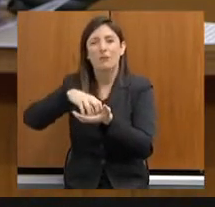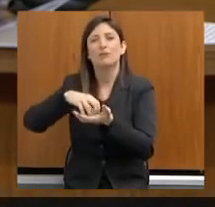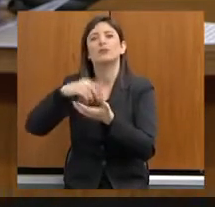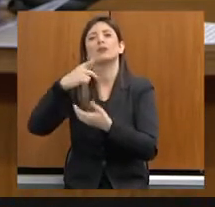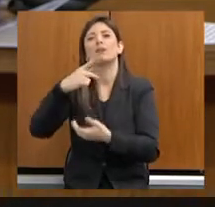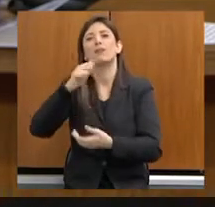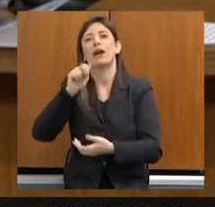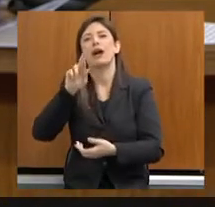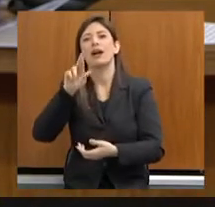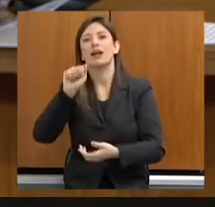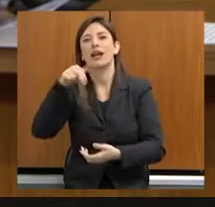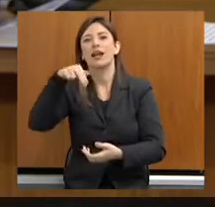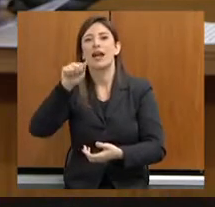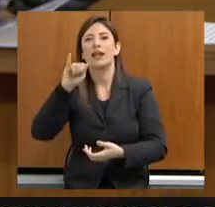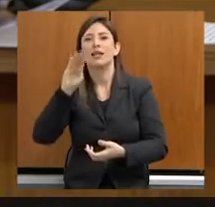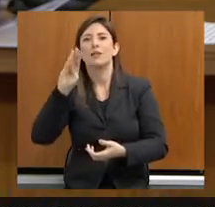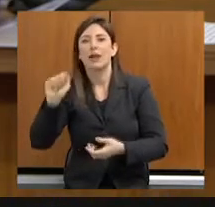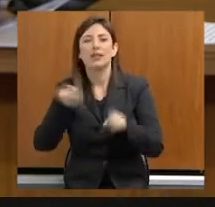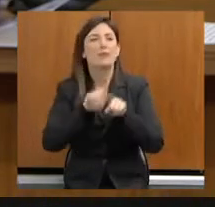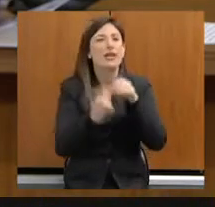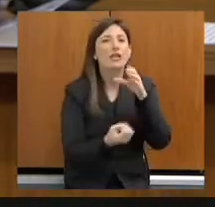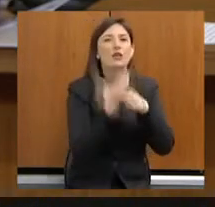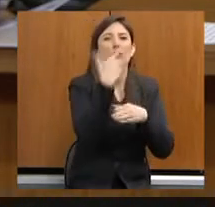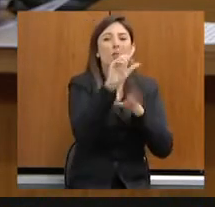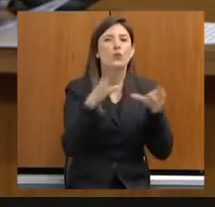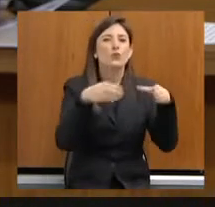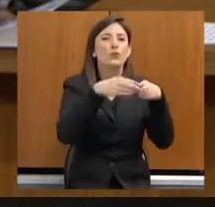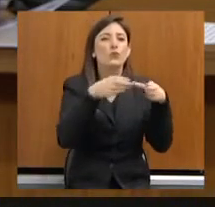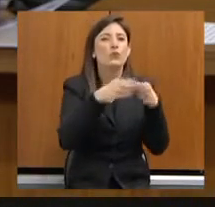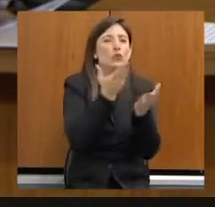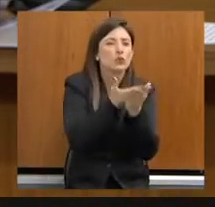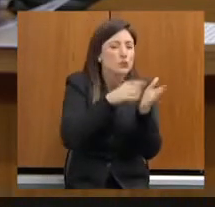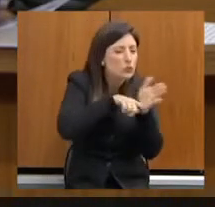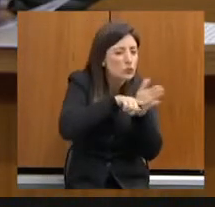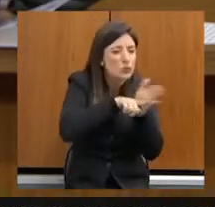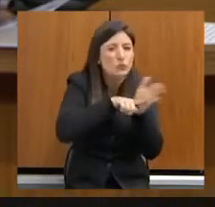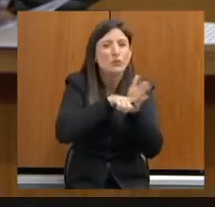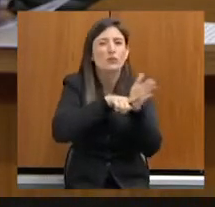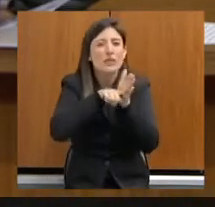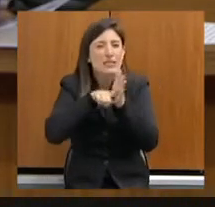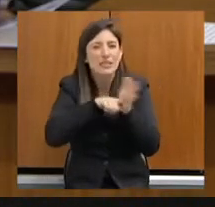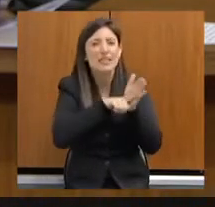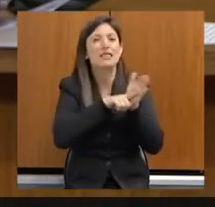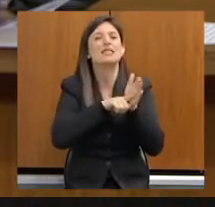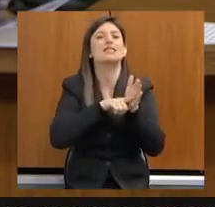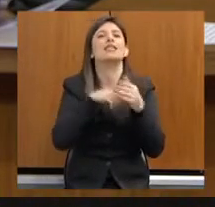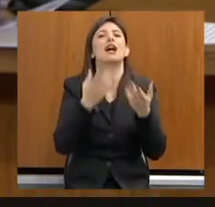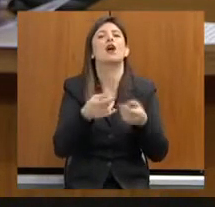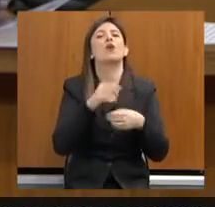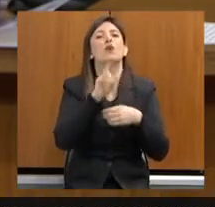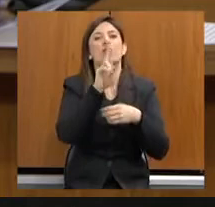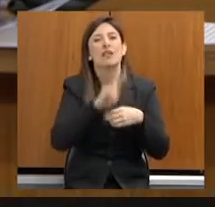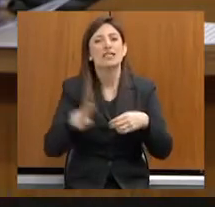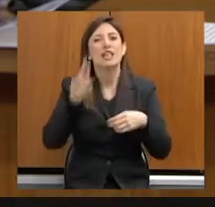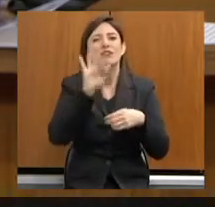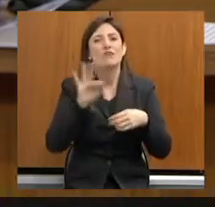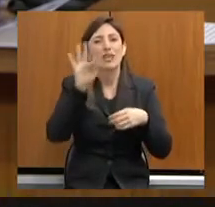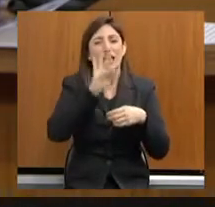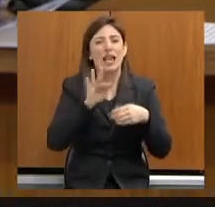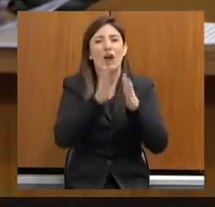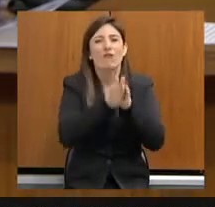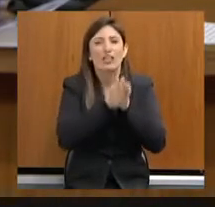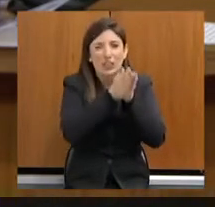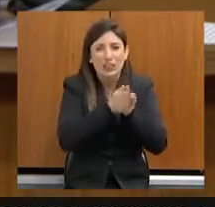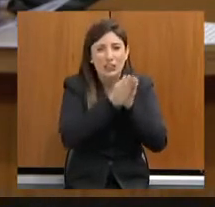foi criado um núcleo de estudos e pesquisas do nosso saneamento ambiental produtivo na Universidade Federal do Vale Jequitinhonha e Mucuri do Câncer de